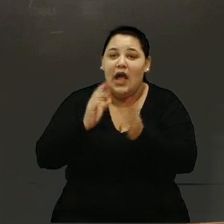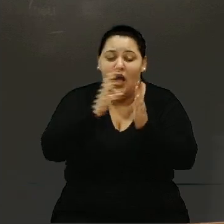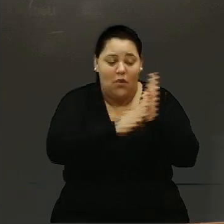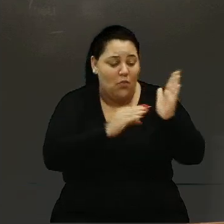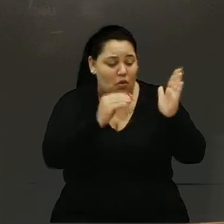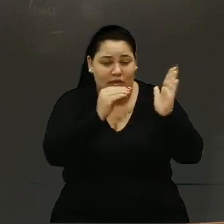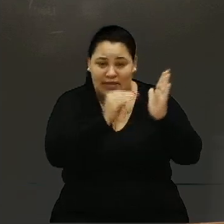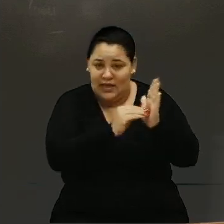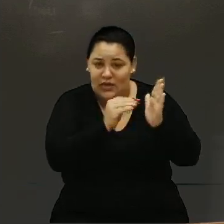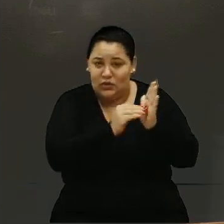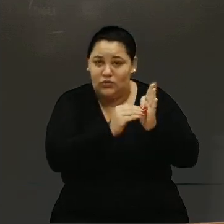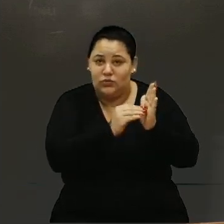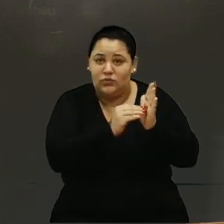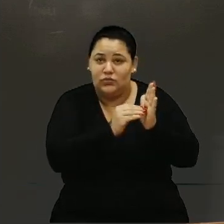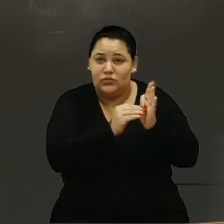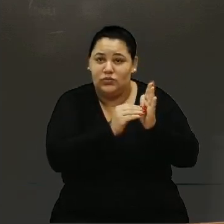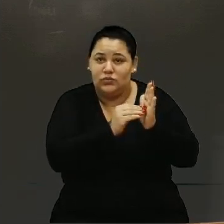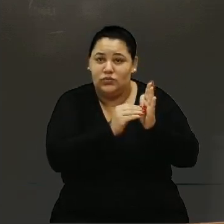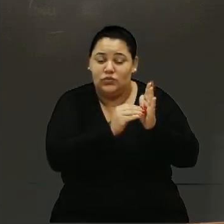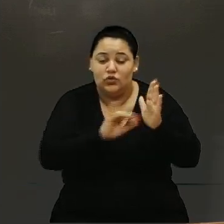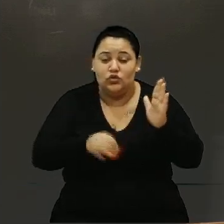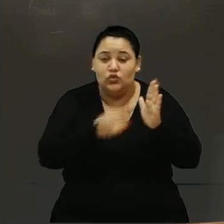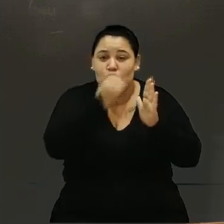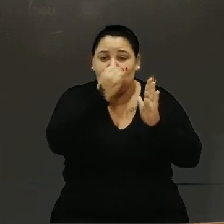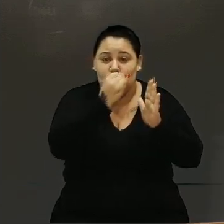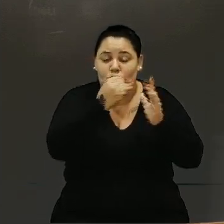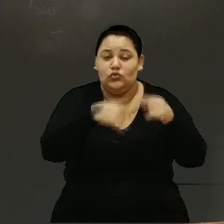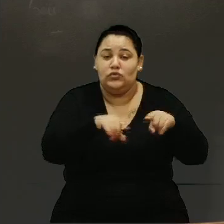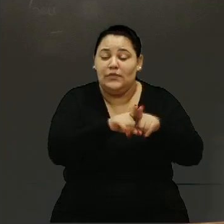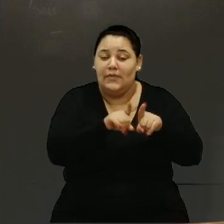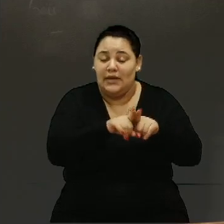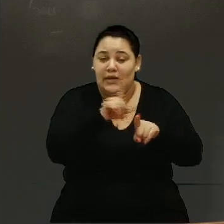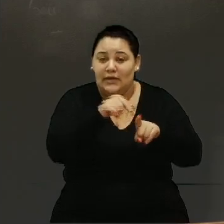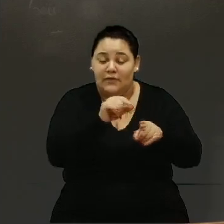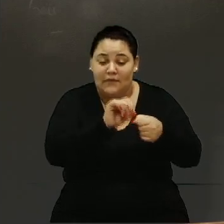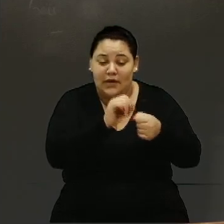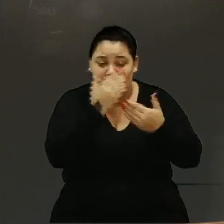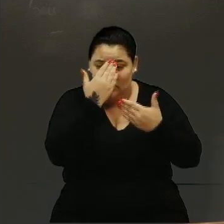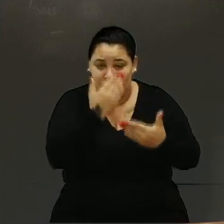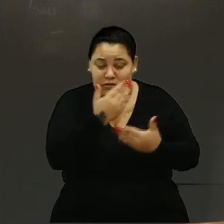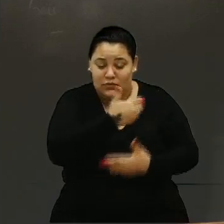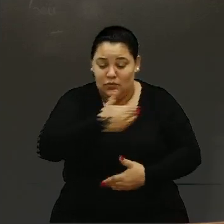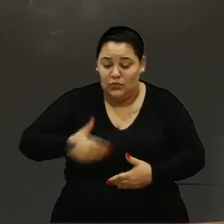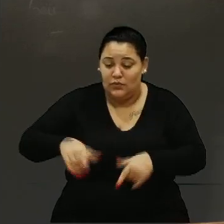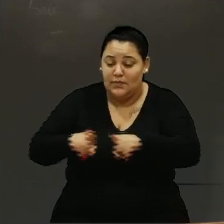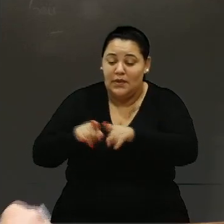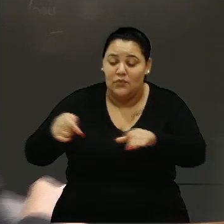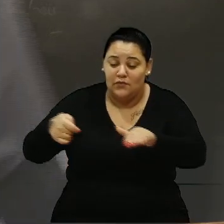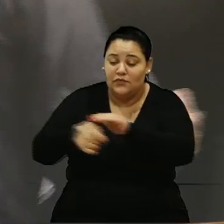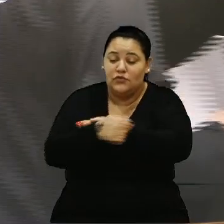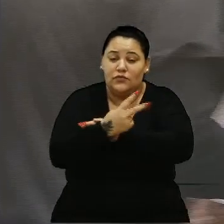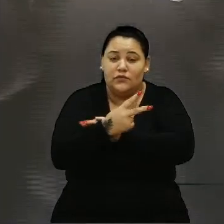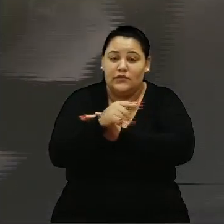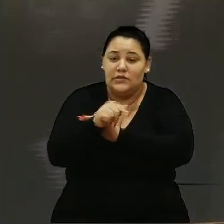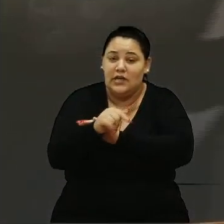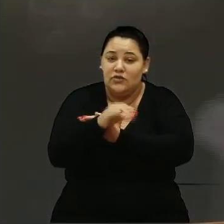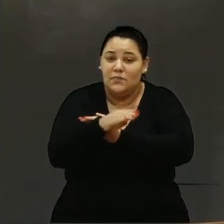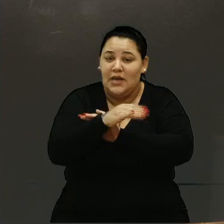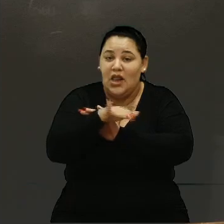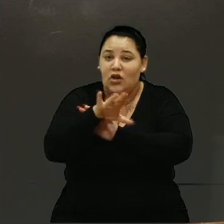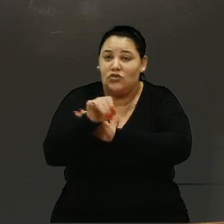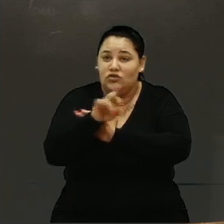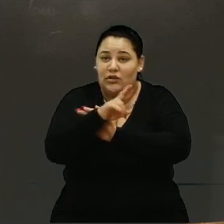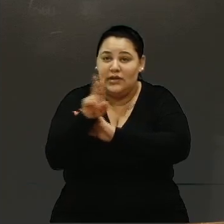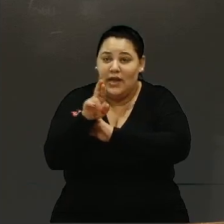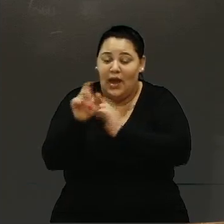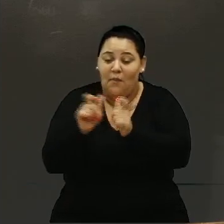de condução do Copom e dos juros. Hoje eu faço um agradecimento público por esse investimento de 27 bilhões de reais.